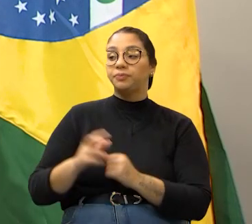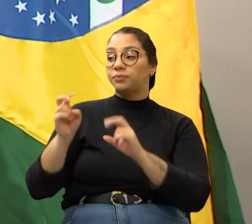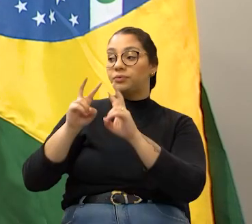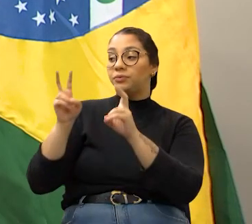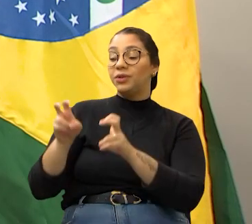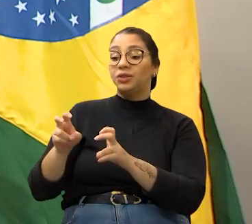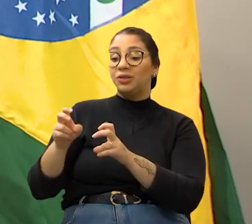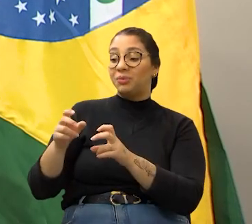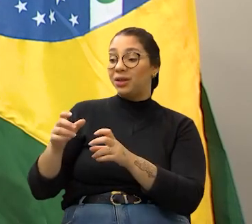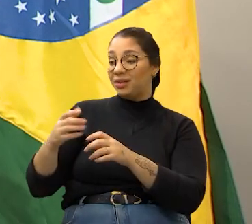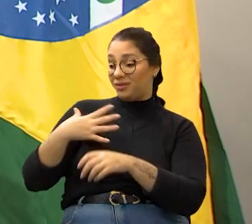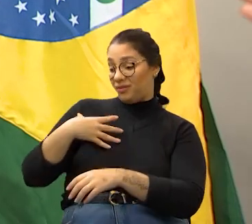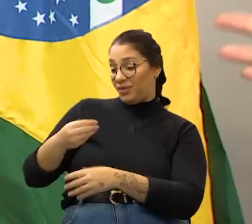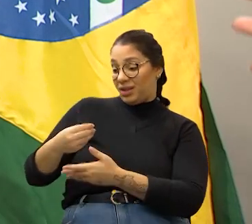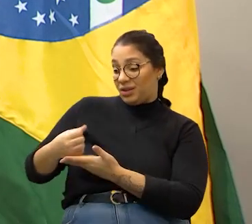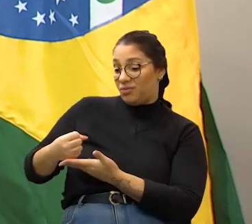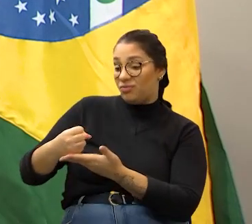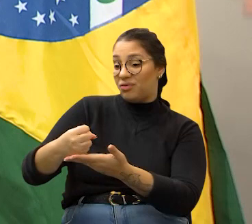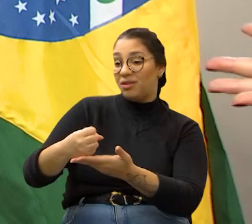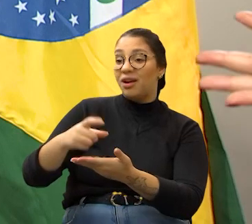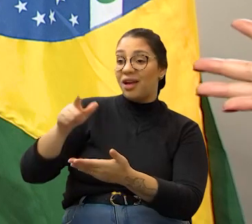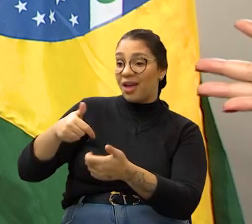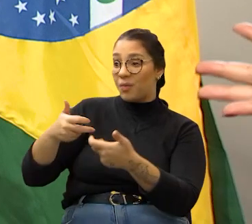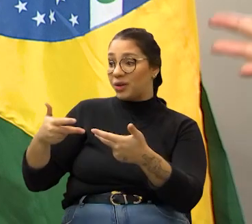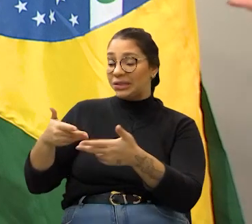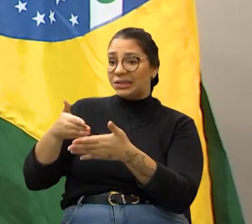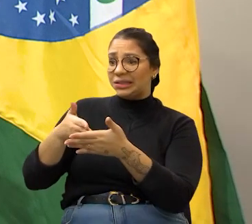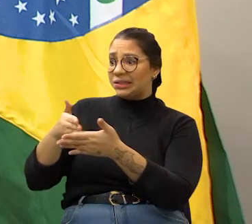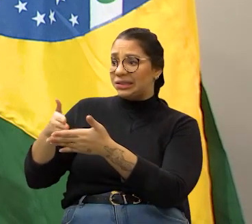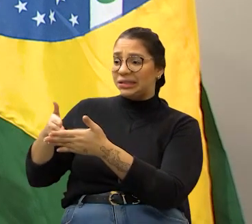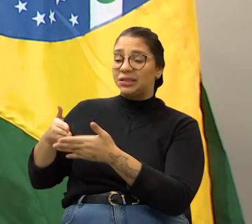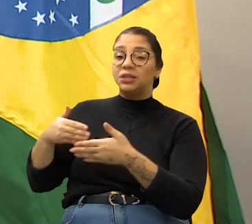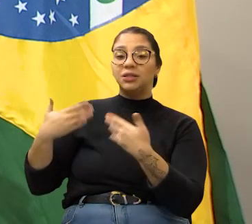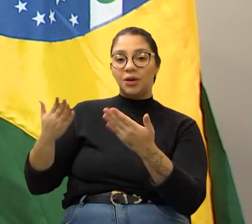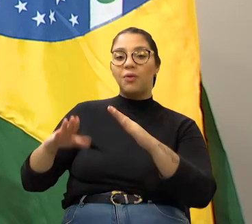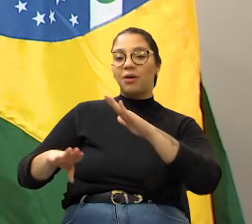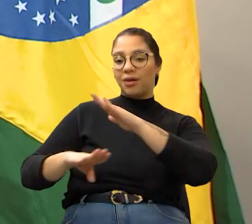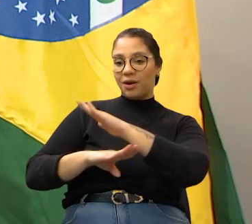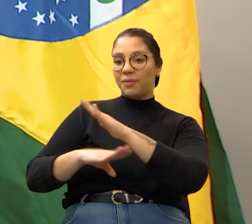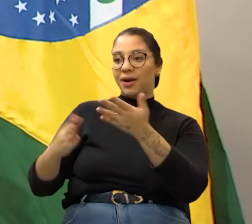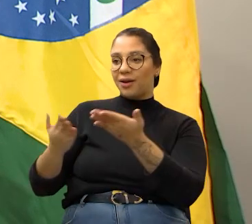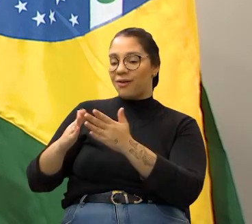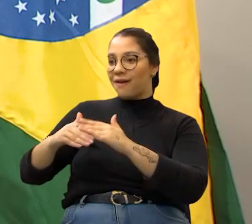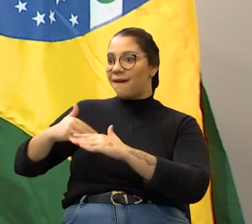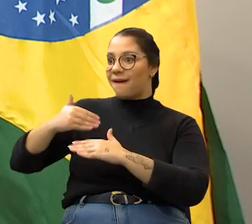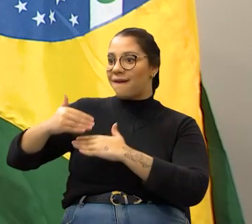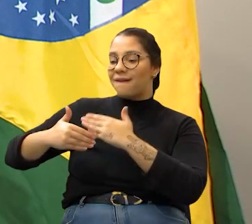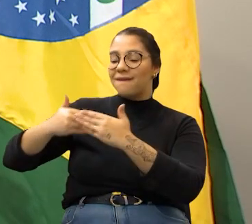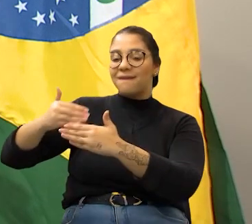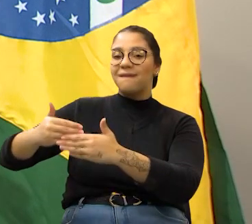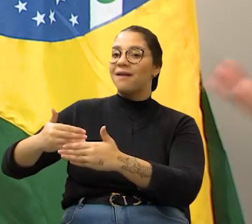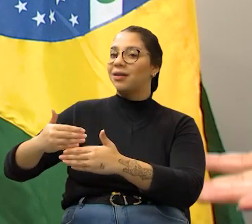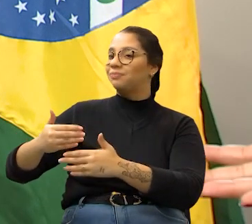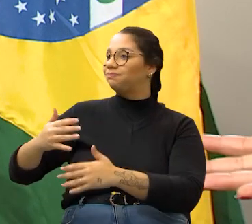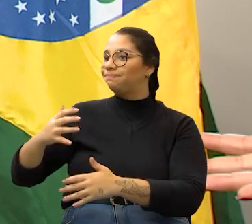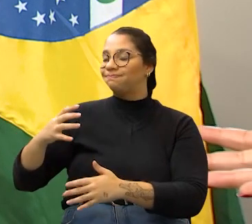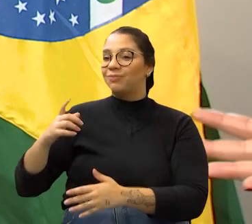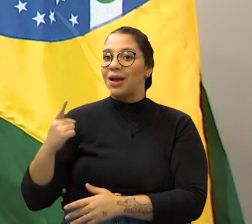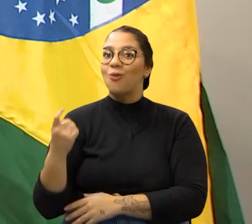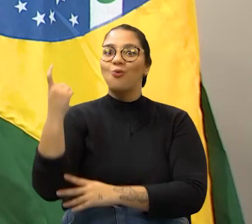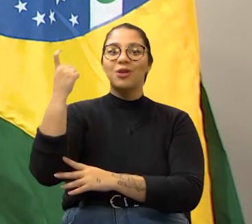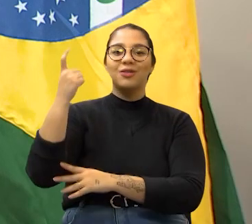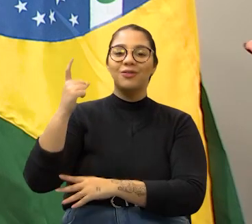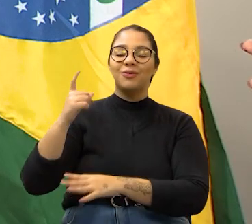na política, essa questão de onde deixar os filhos se torna um entrave, ou seja, a Câmara está dando esse